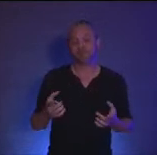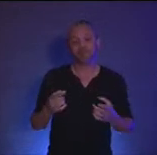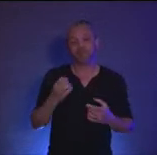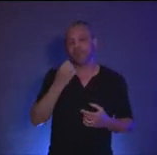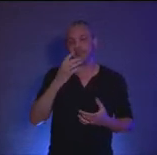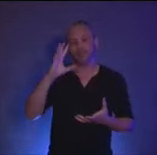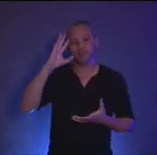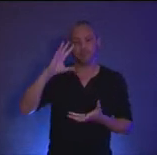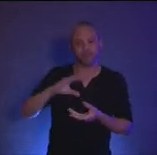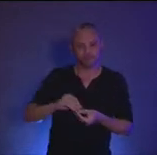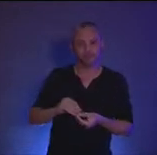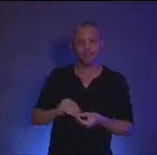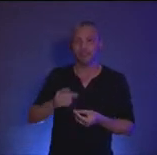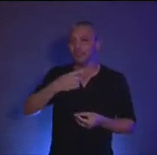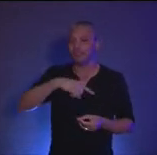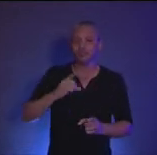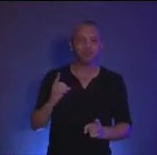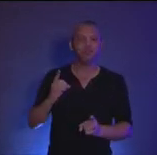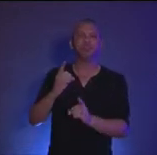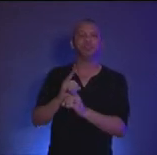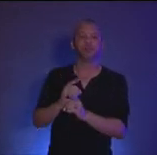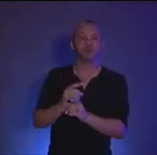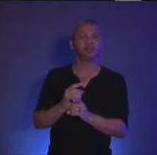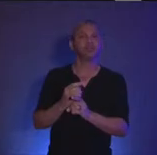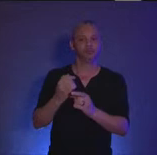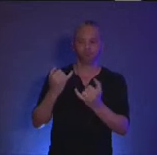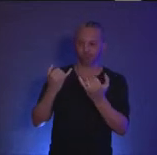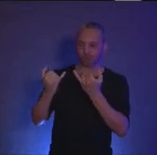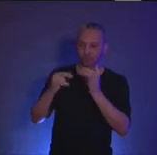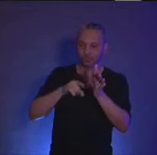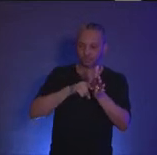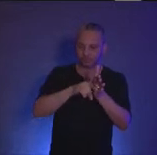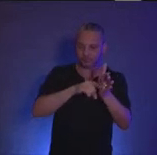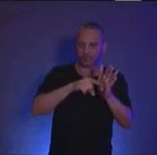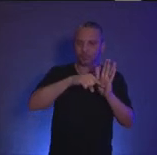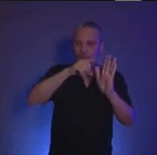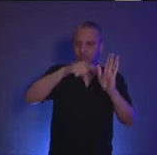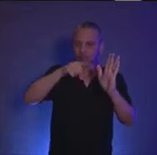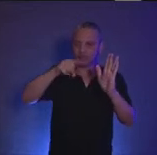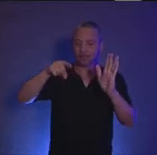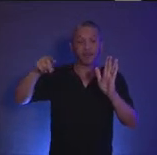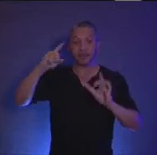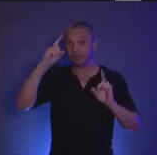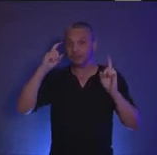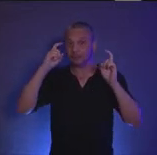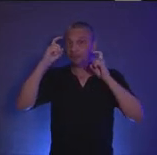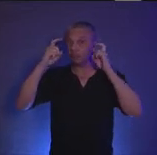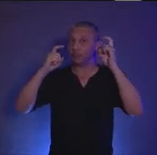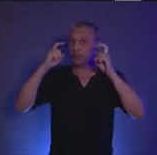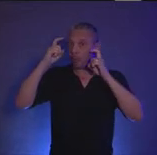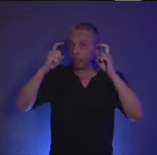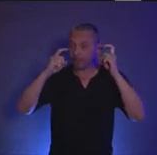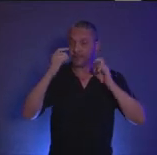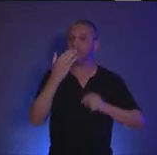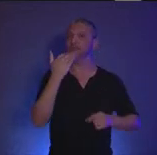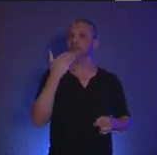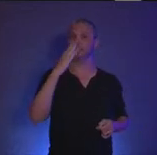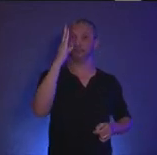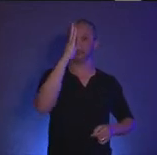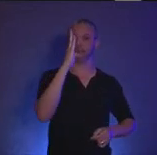Bom, só para fechar, o que a gente encontrou foram dados muito preocupantes, né? Vocês sabem a situação da segurança alimentar no Brasil.